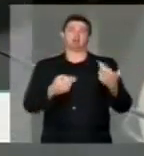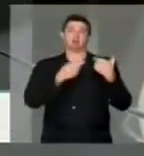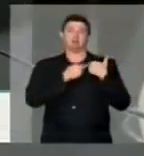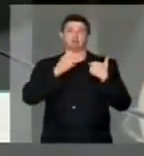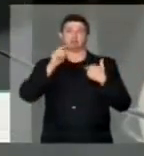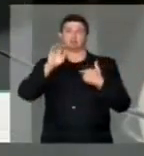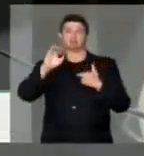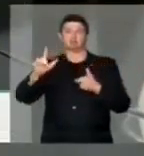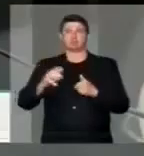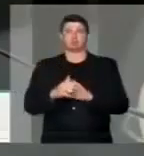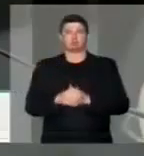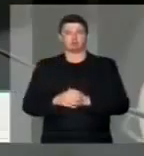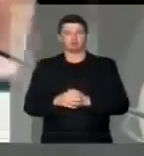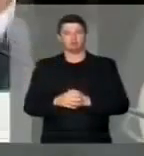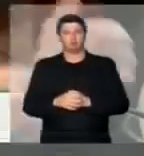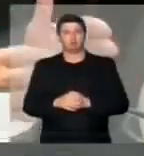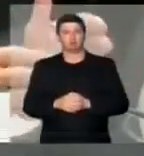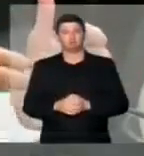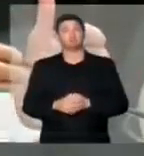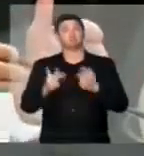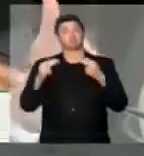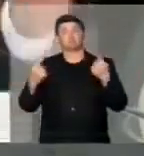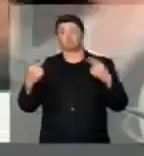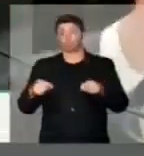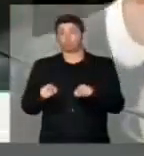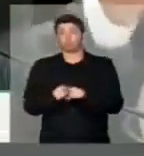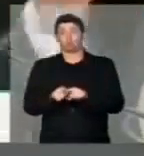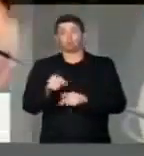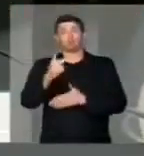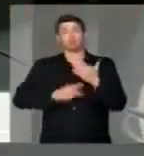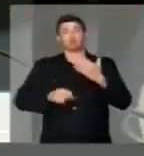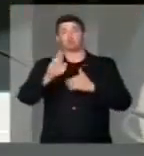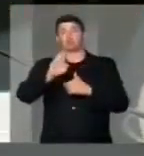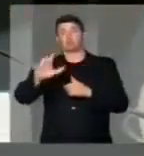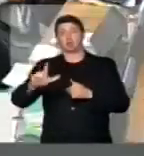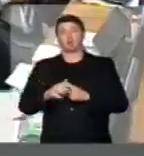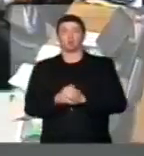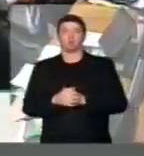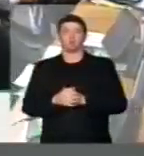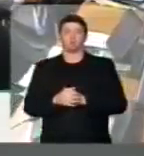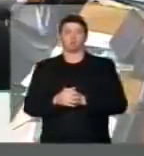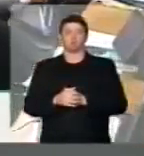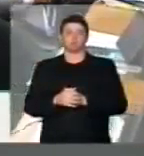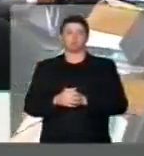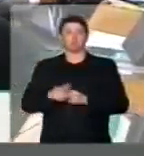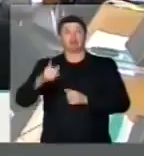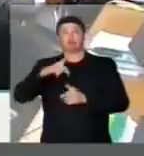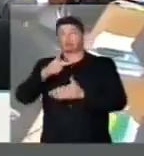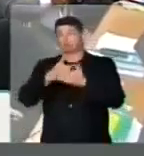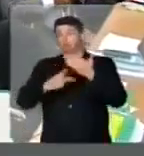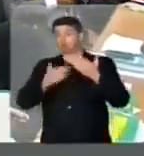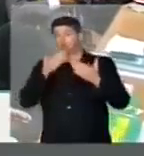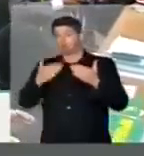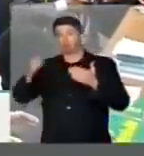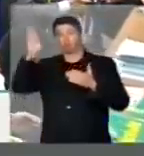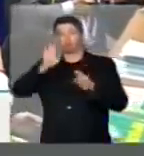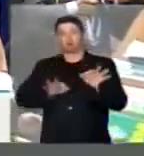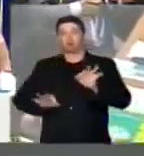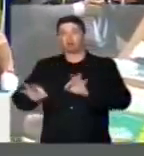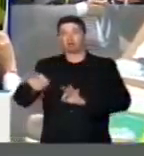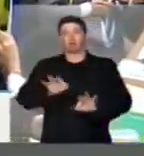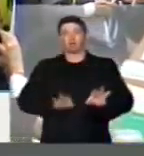cinicamente. E por que estão mentindo cinicamente? Porque não é só apenas a fraude fiscal, é a